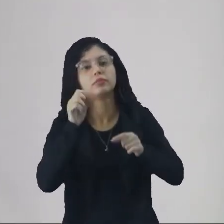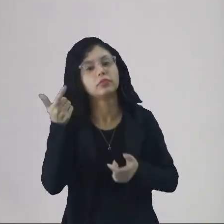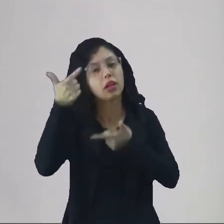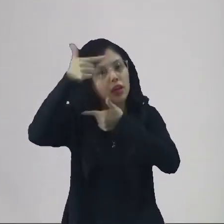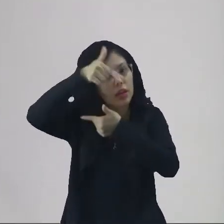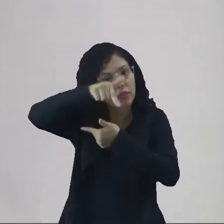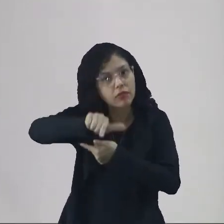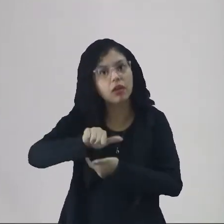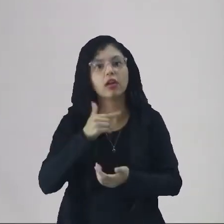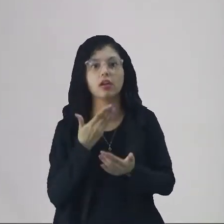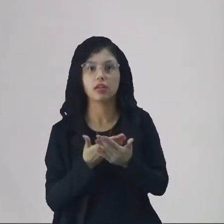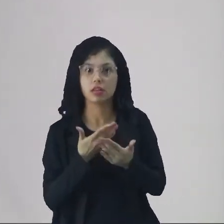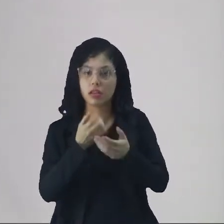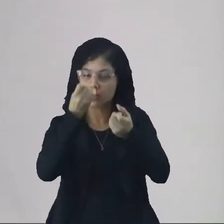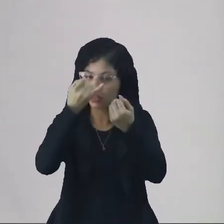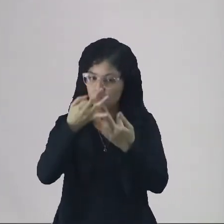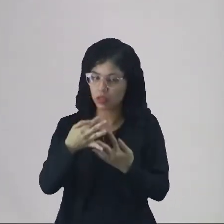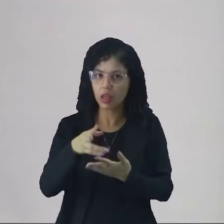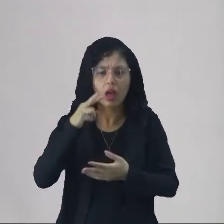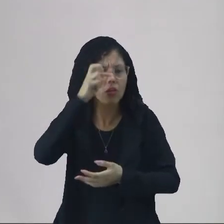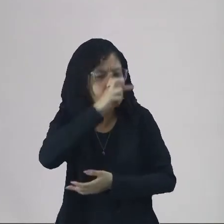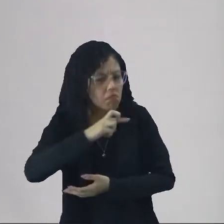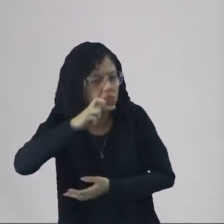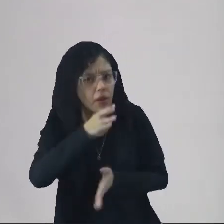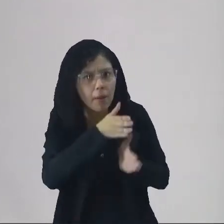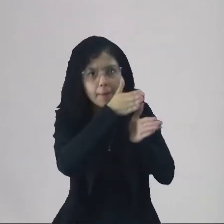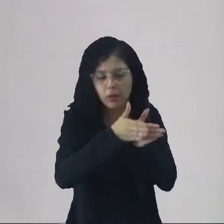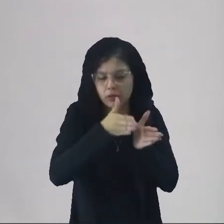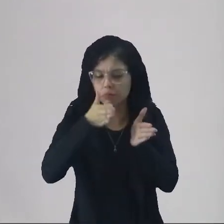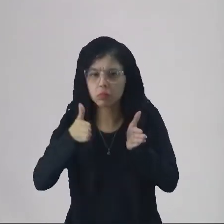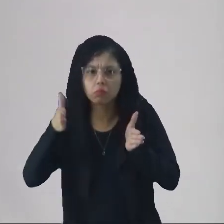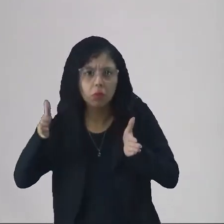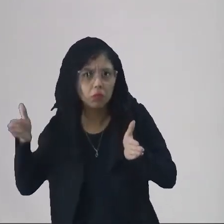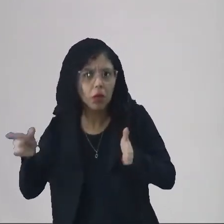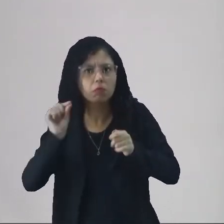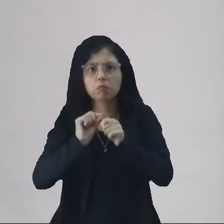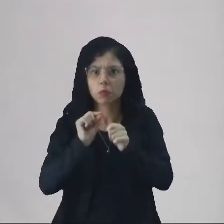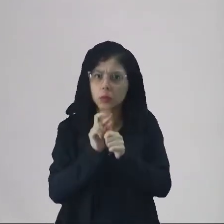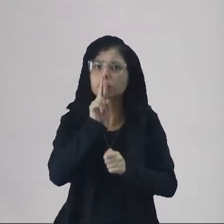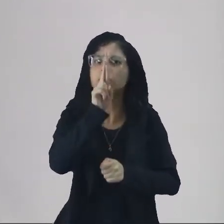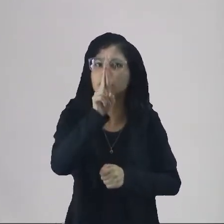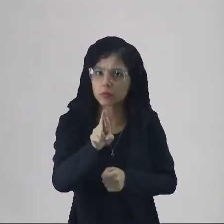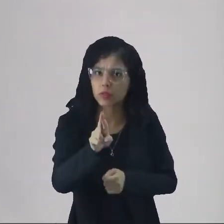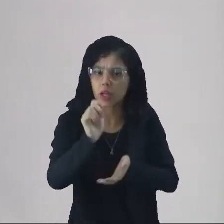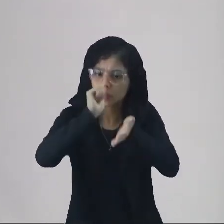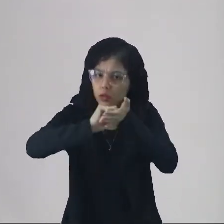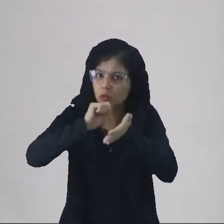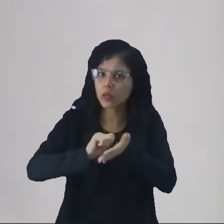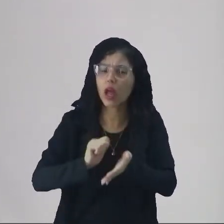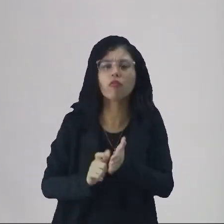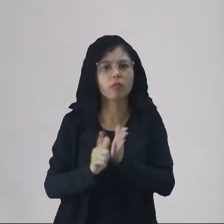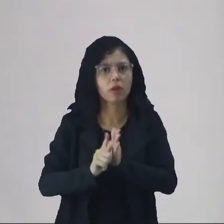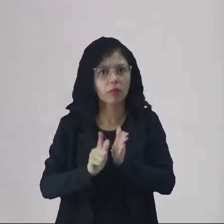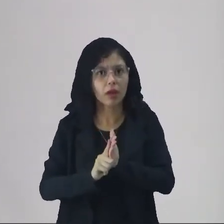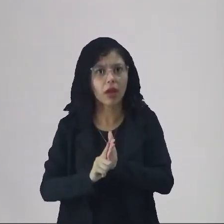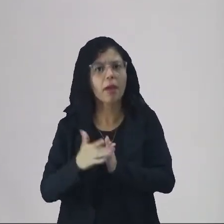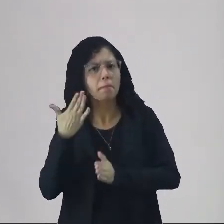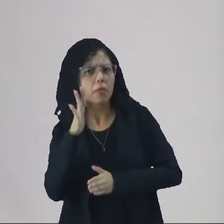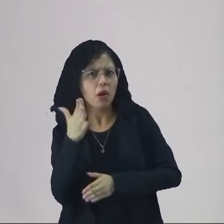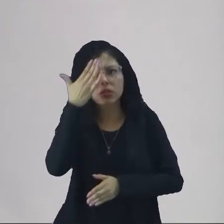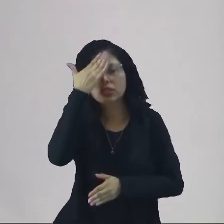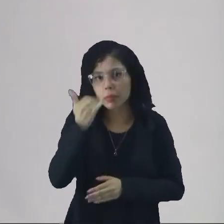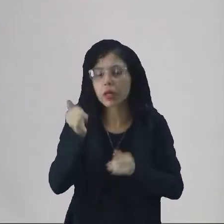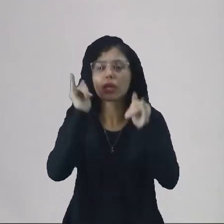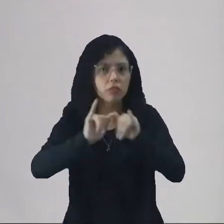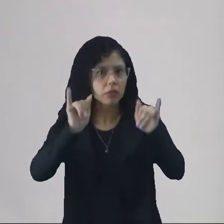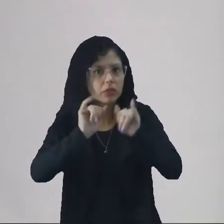Reveja novamente essa conta, analise bem passo a passo, faz a conta, no papel e você vai ter noção a respeito